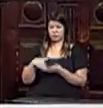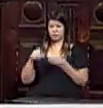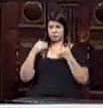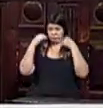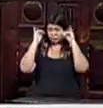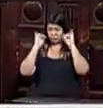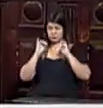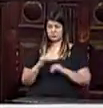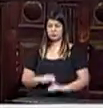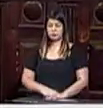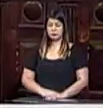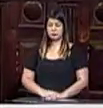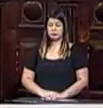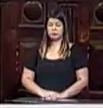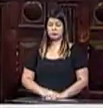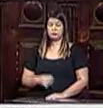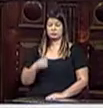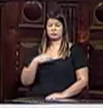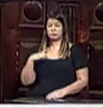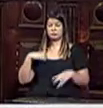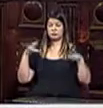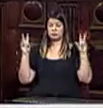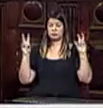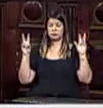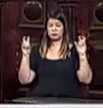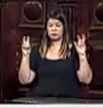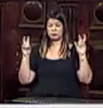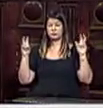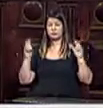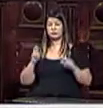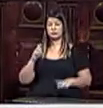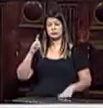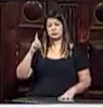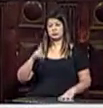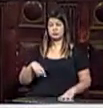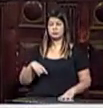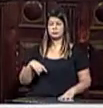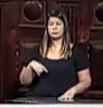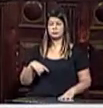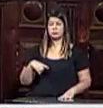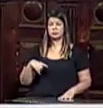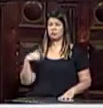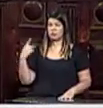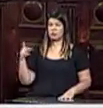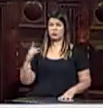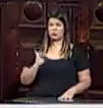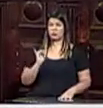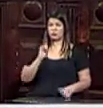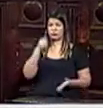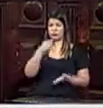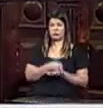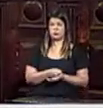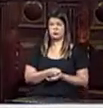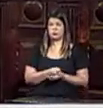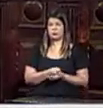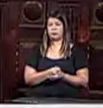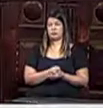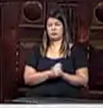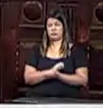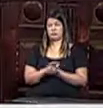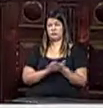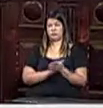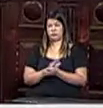Fazenda, e o tema era a sonegação fiscal na